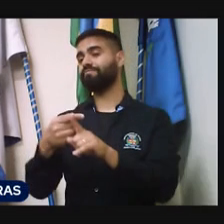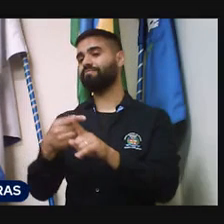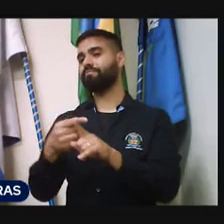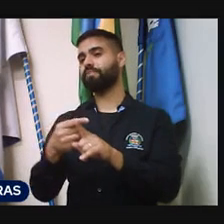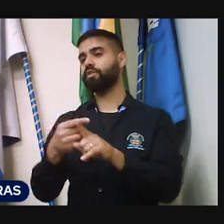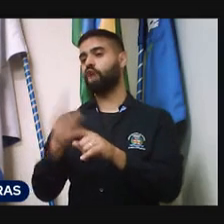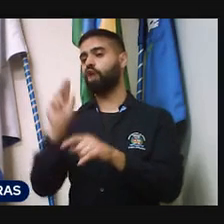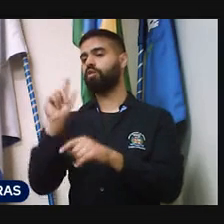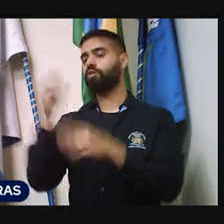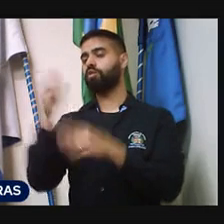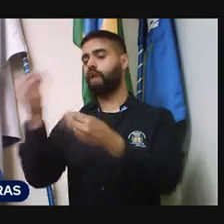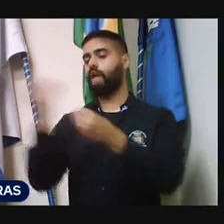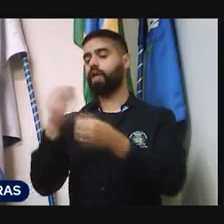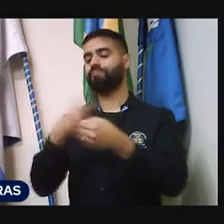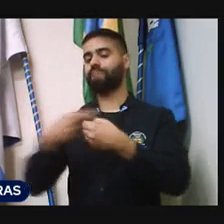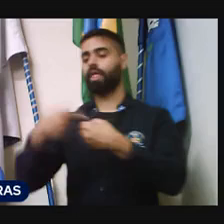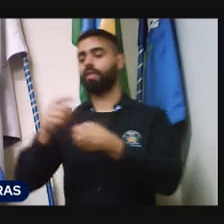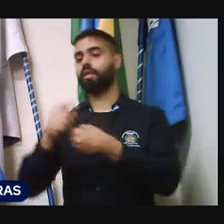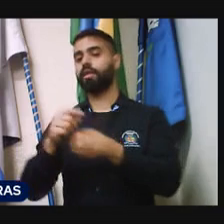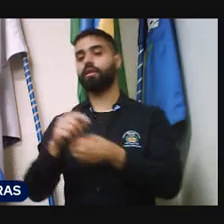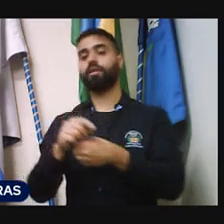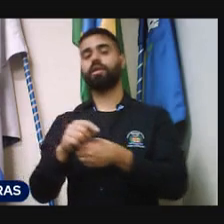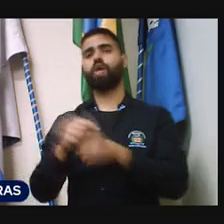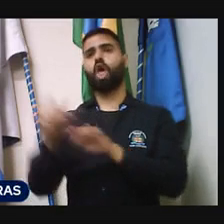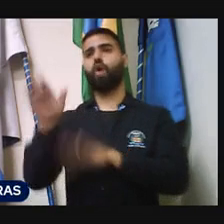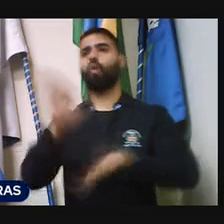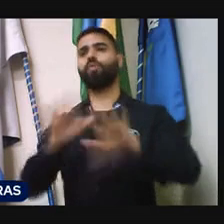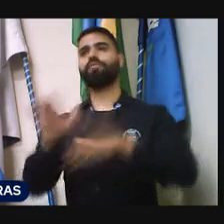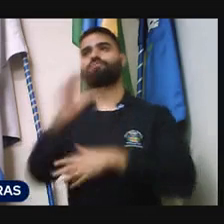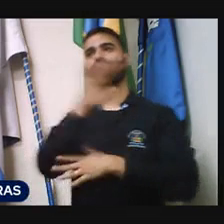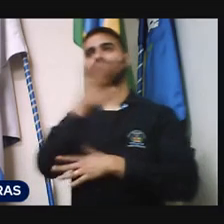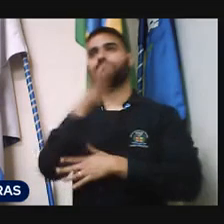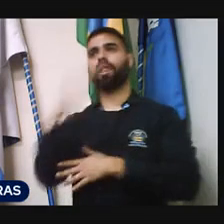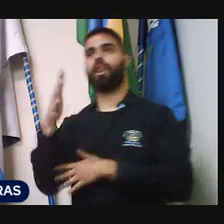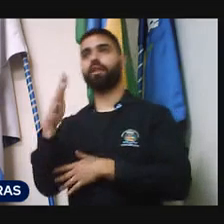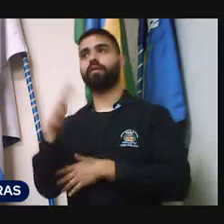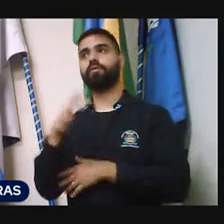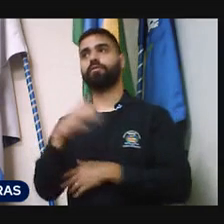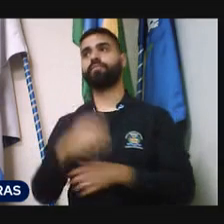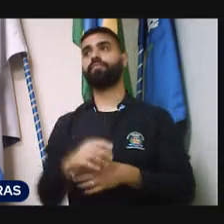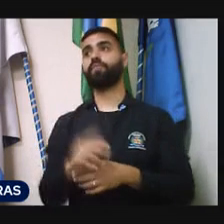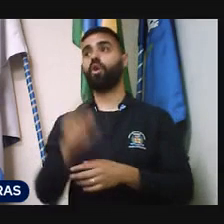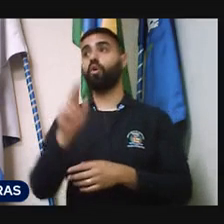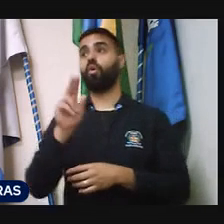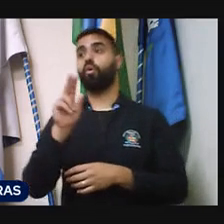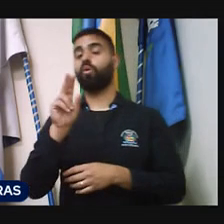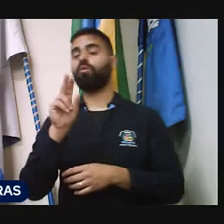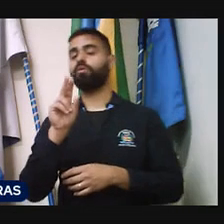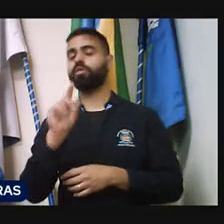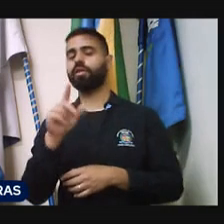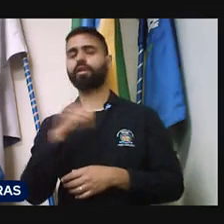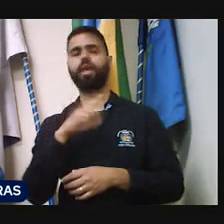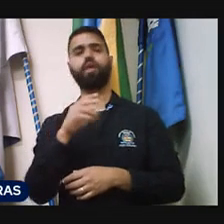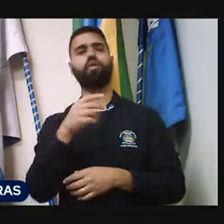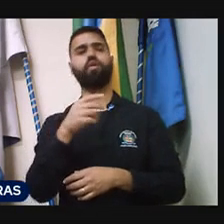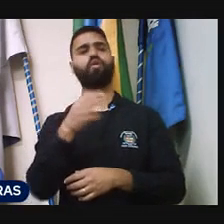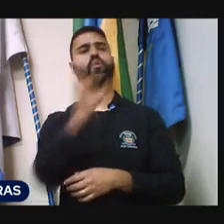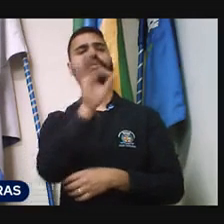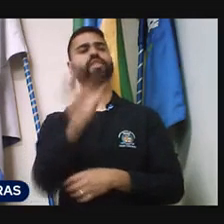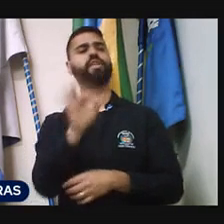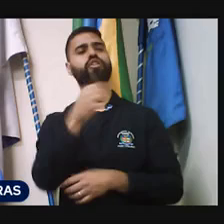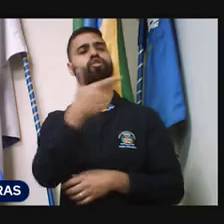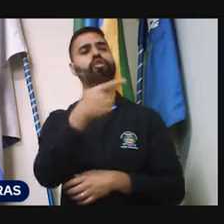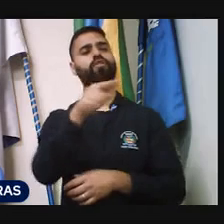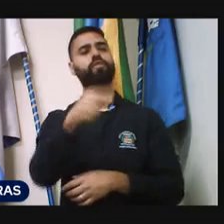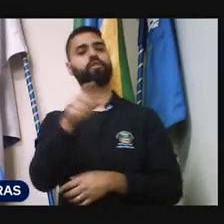para o repasse dos recursos aos municípios A Conservação ambiental esses recursos correspondem ao percentual de 2,5